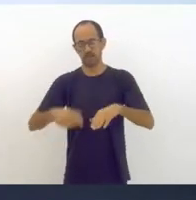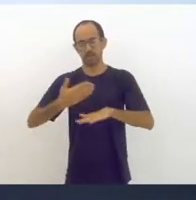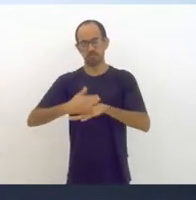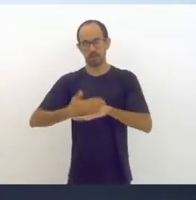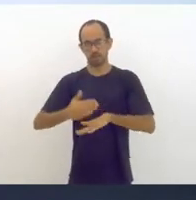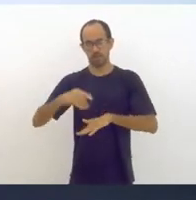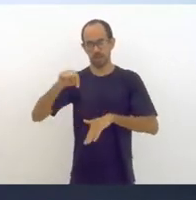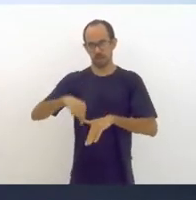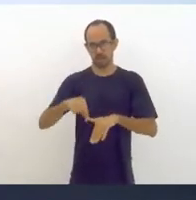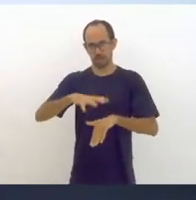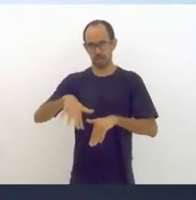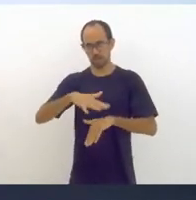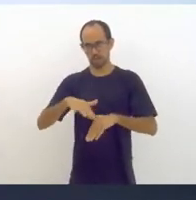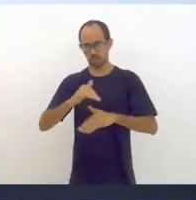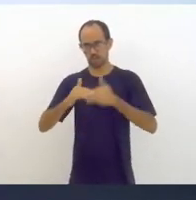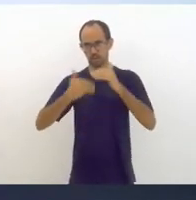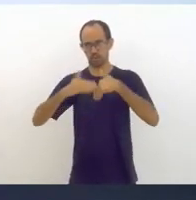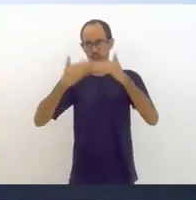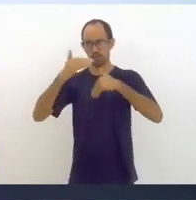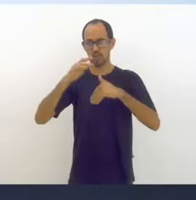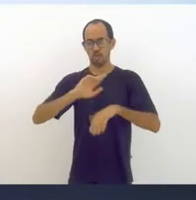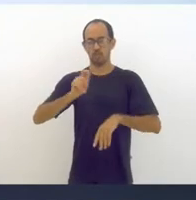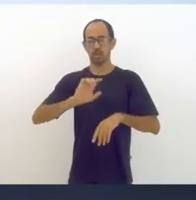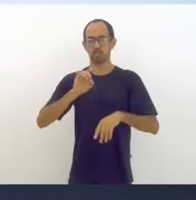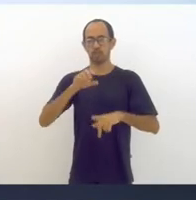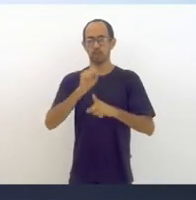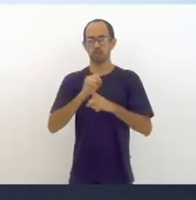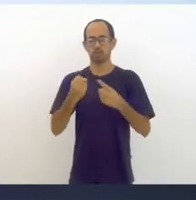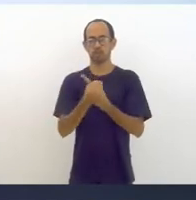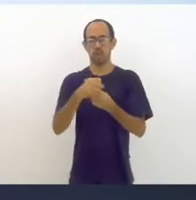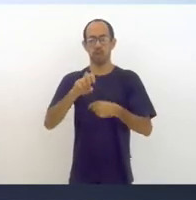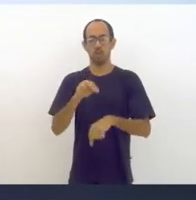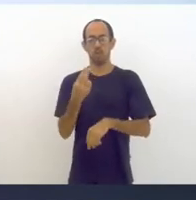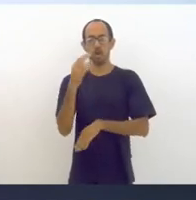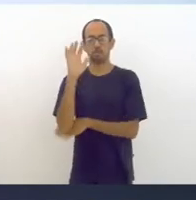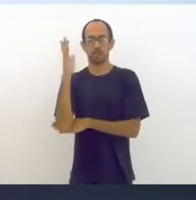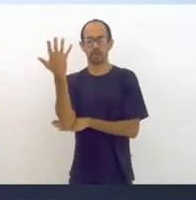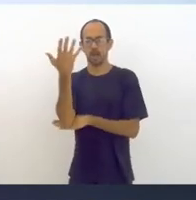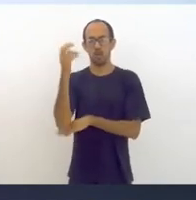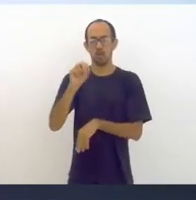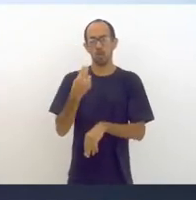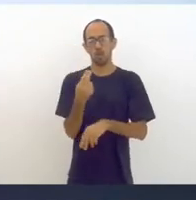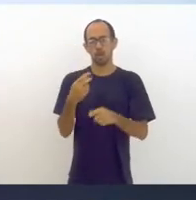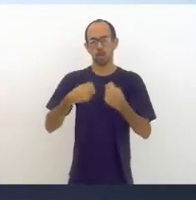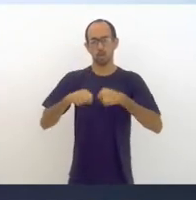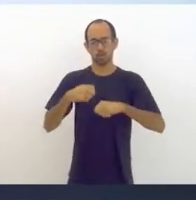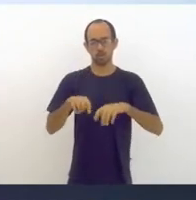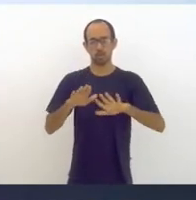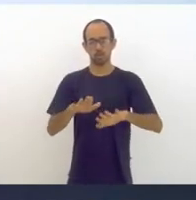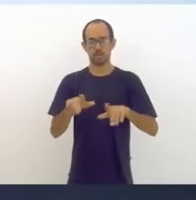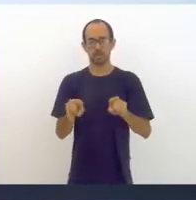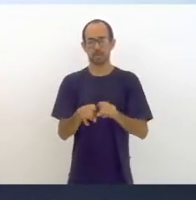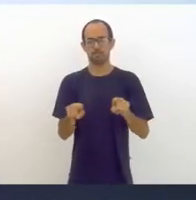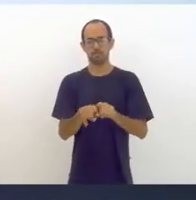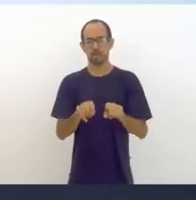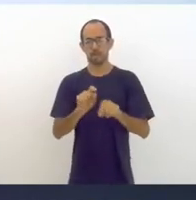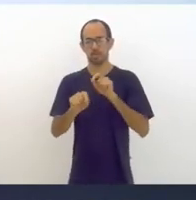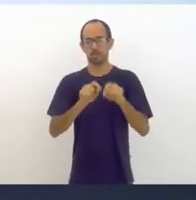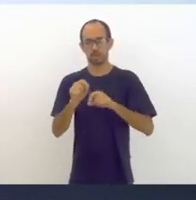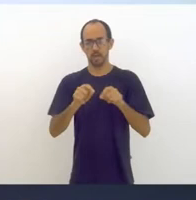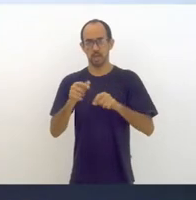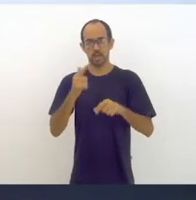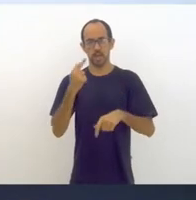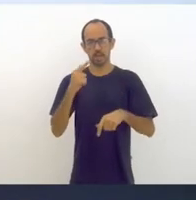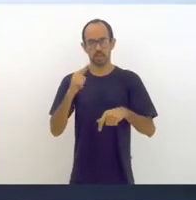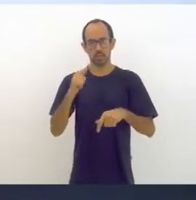para desenvolver não somente a questão social, ambiental e econômica, mas também garantir que as nossas próximas gerações